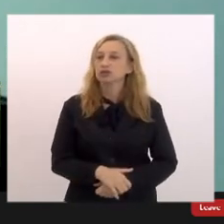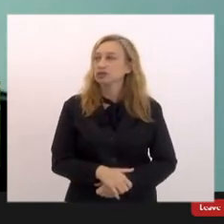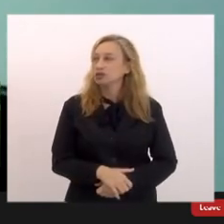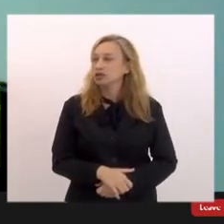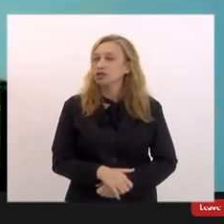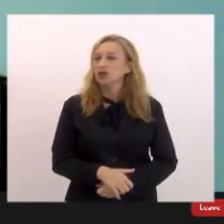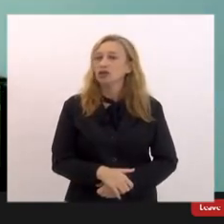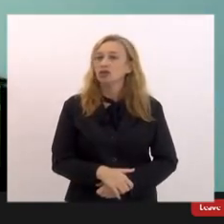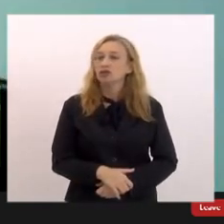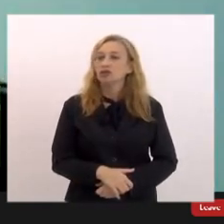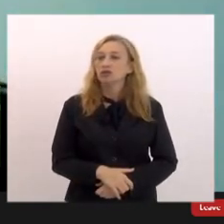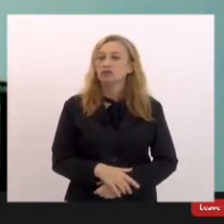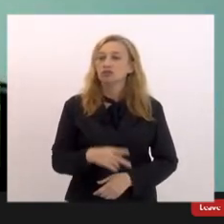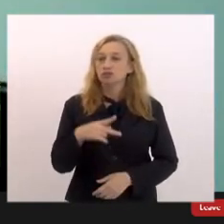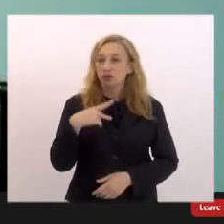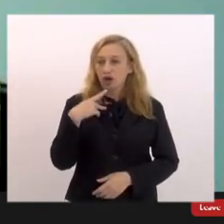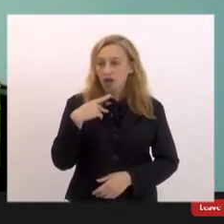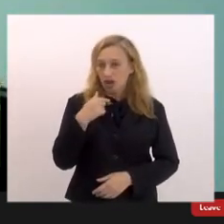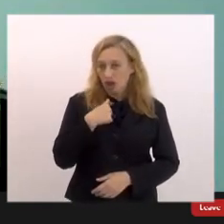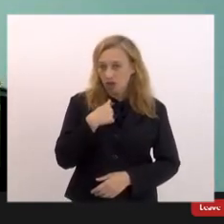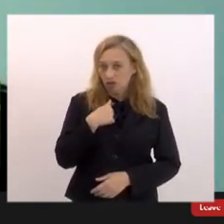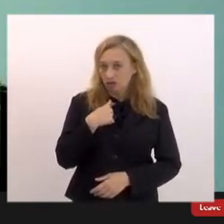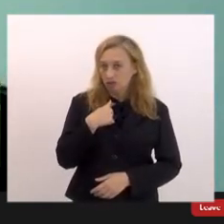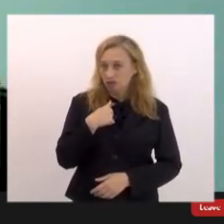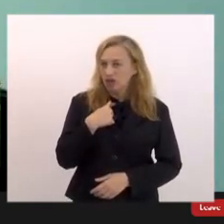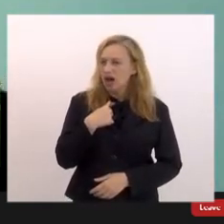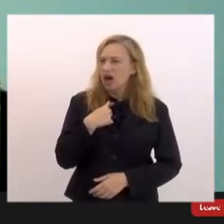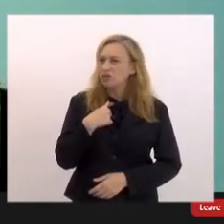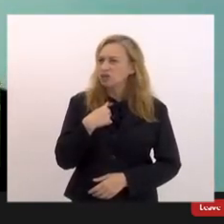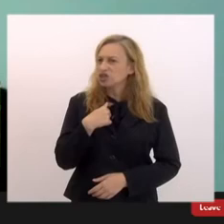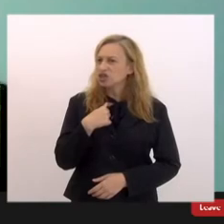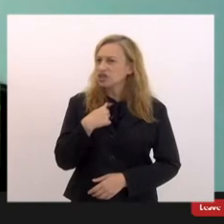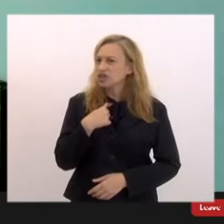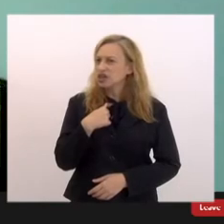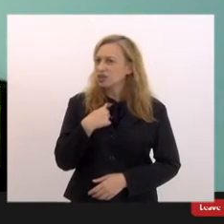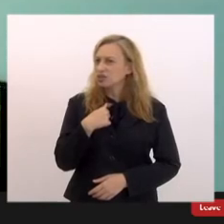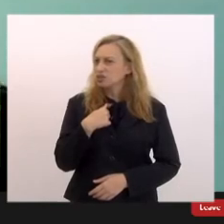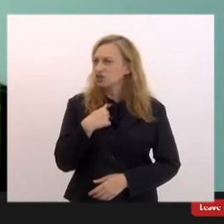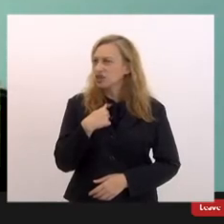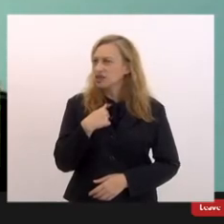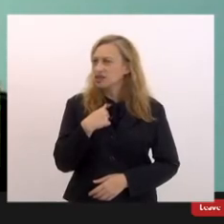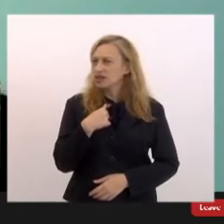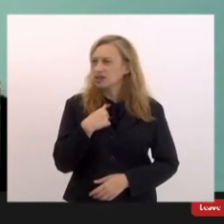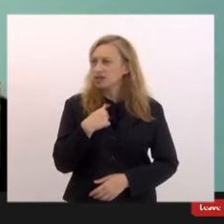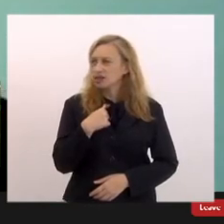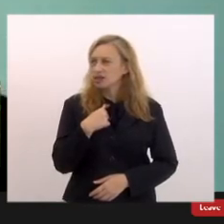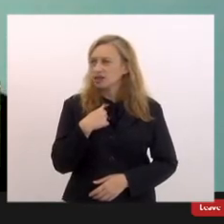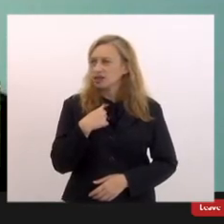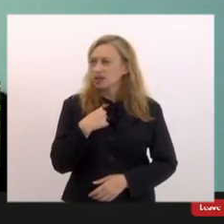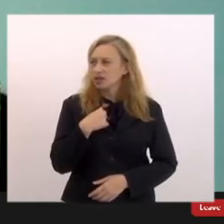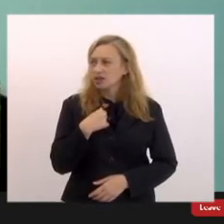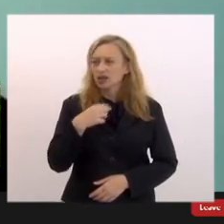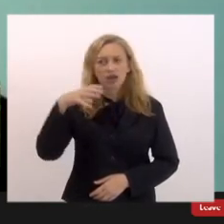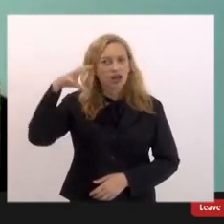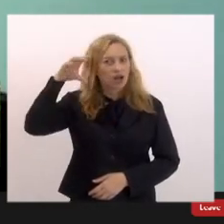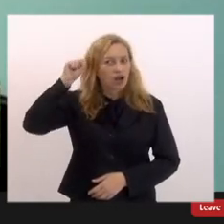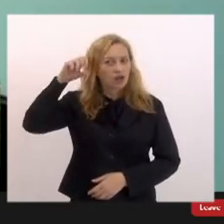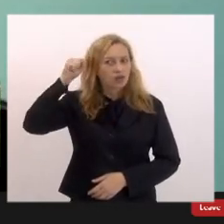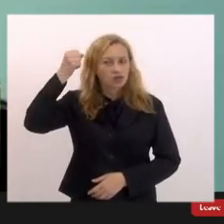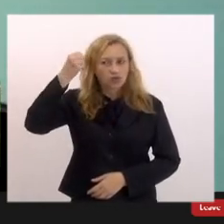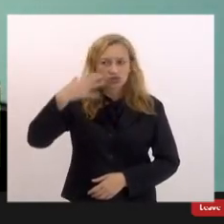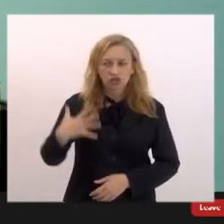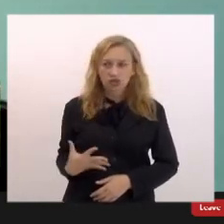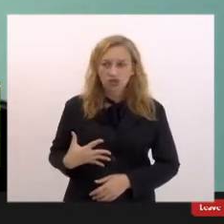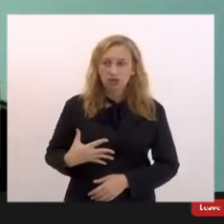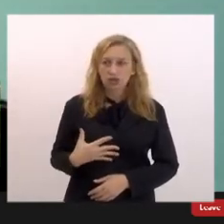eu vou fazer uma autodescrição, porque eu não sei se tem alguém com deficiência visual assistindo e pode não saber, né, como eu